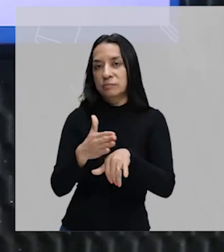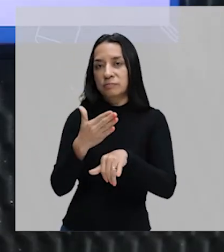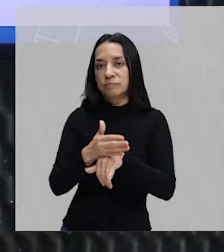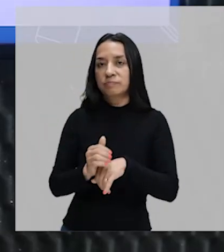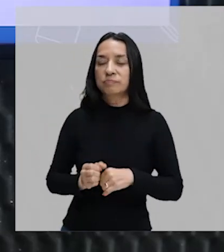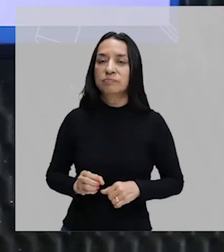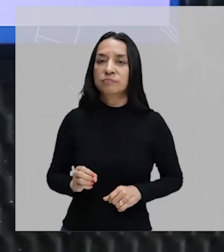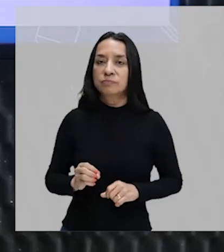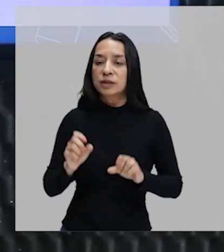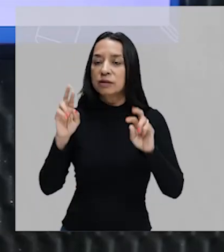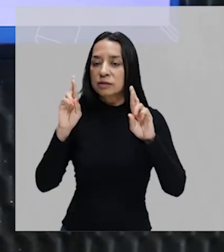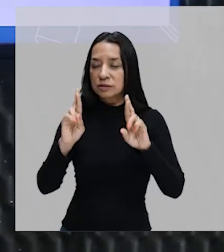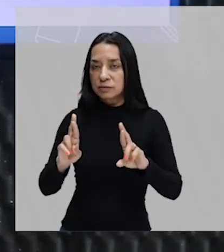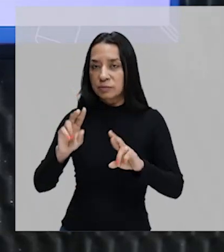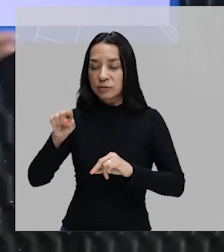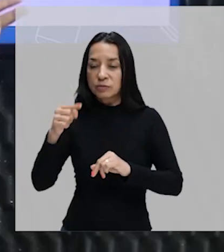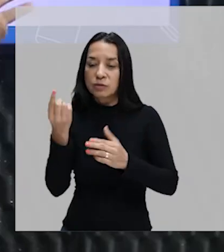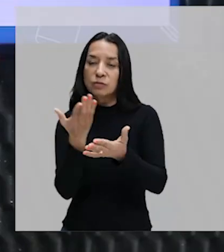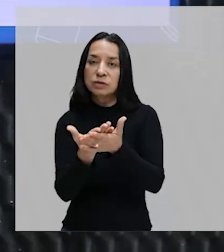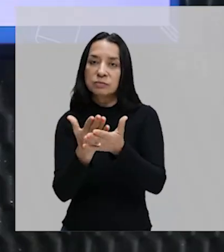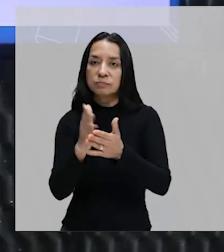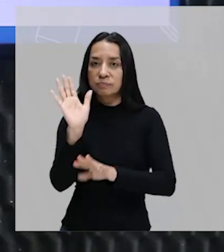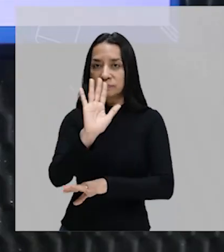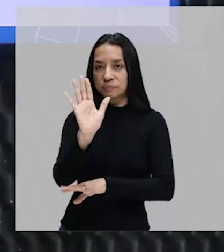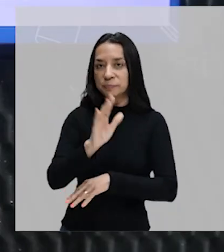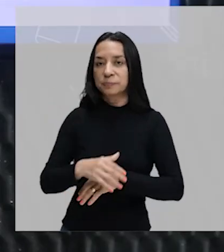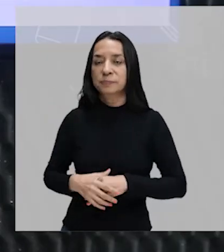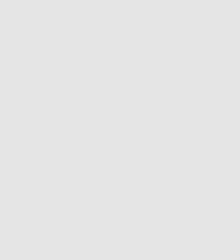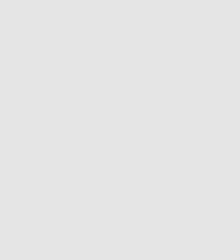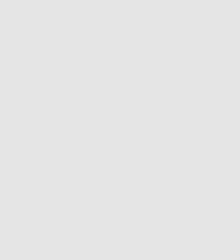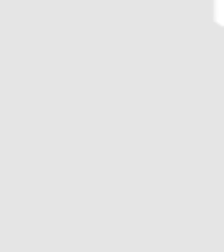Tá certo, galera? Espero vocês na próxima aula. Hasta luego!